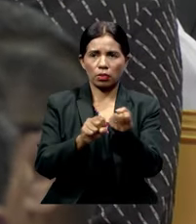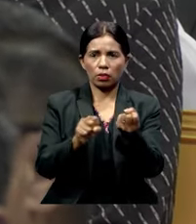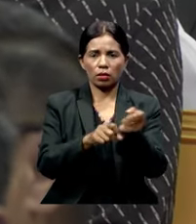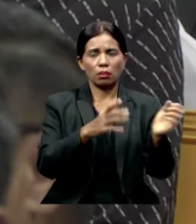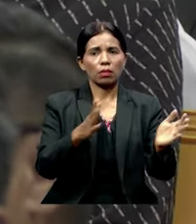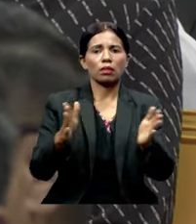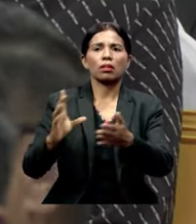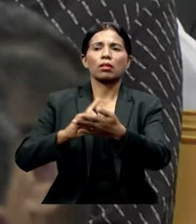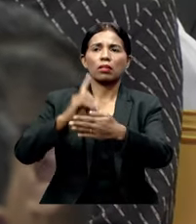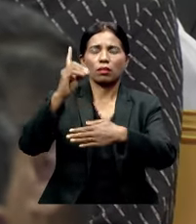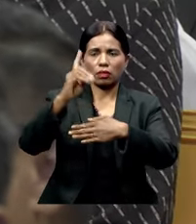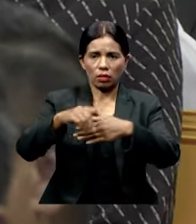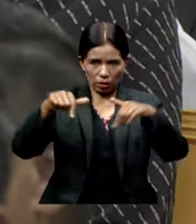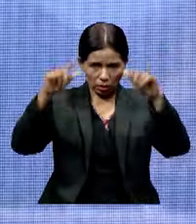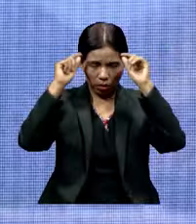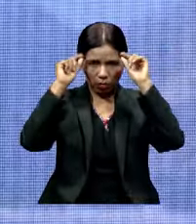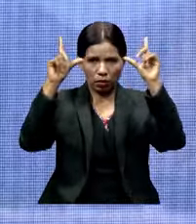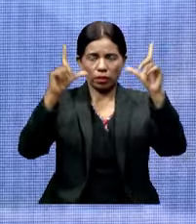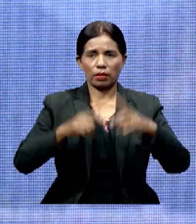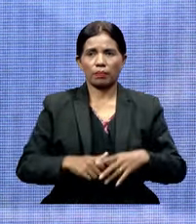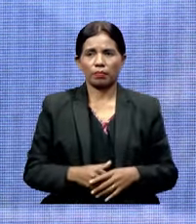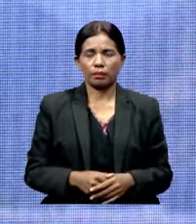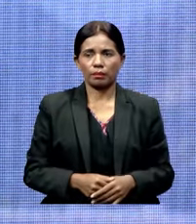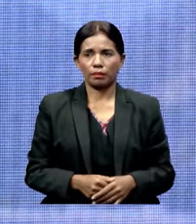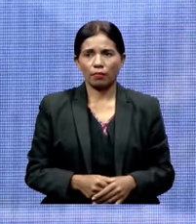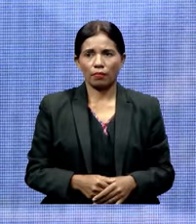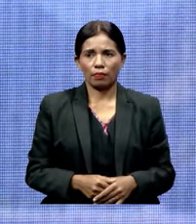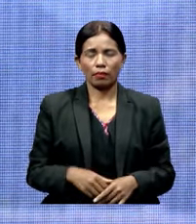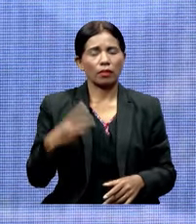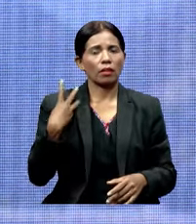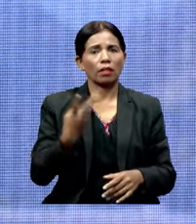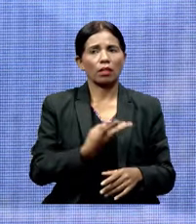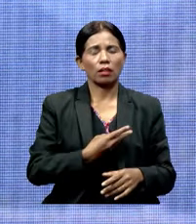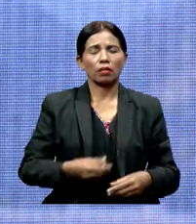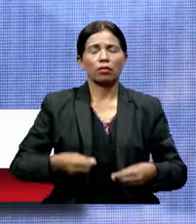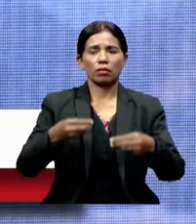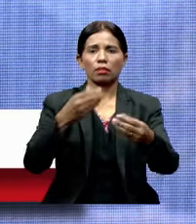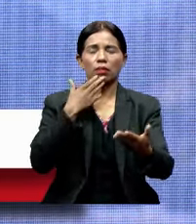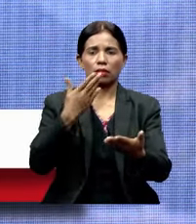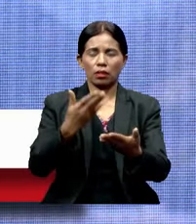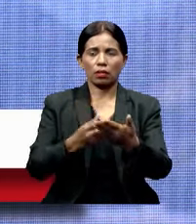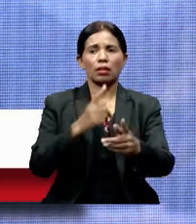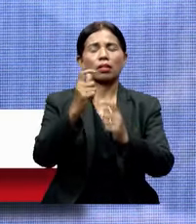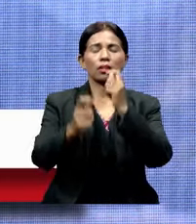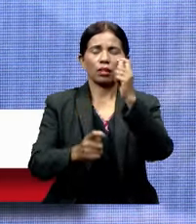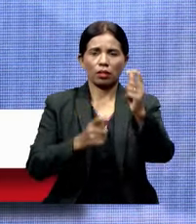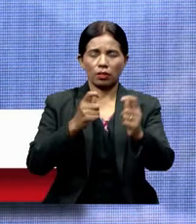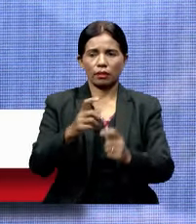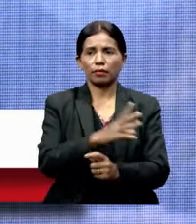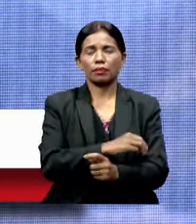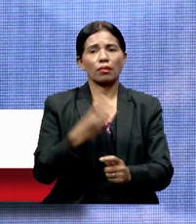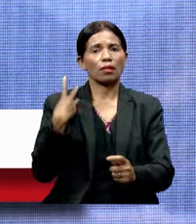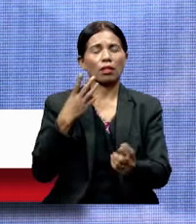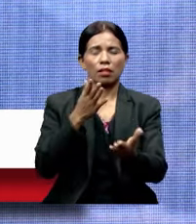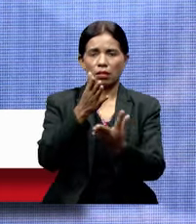processo de desenvolvimento e a railaran. We are witnessing social and technological changes. Ita